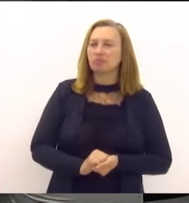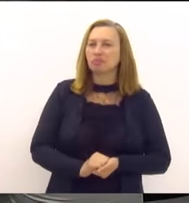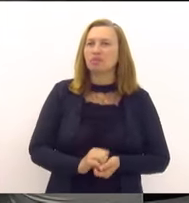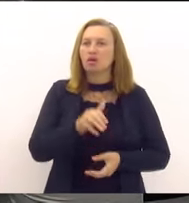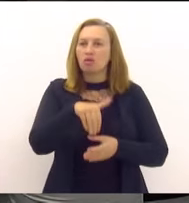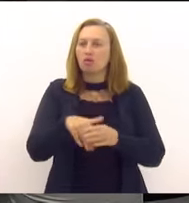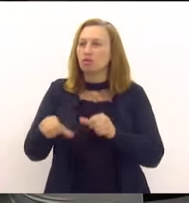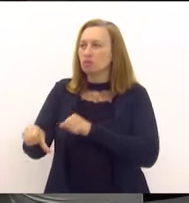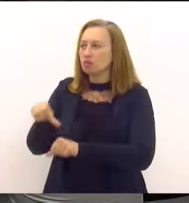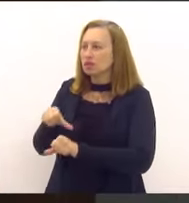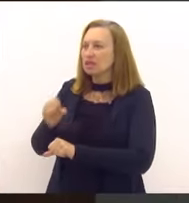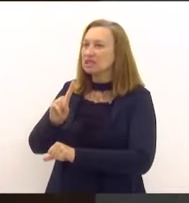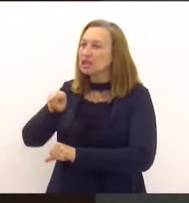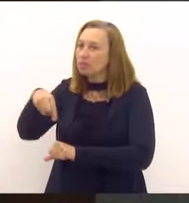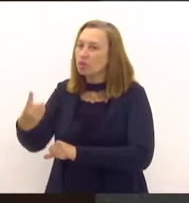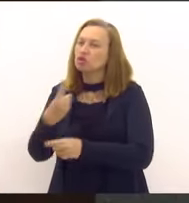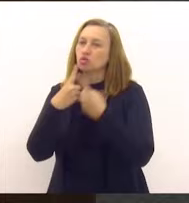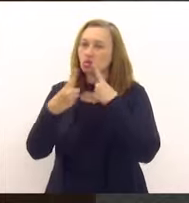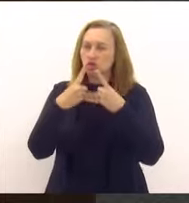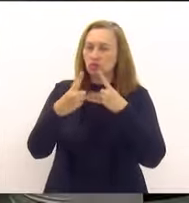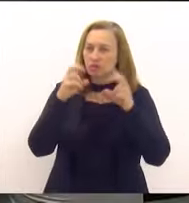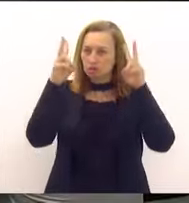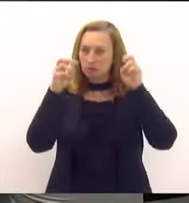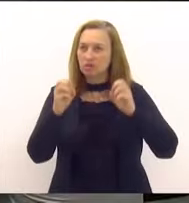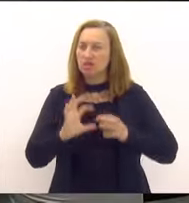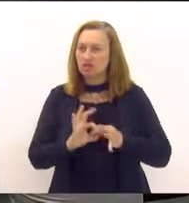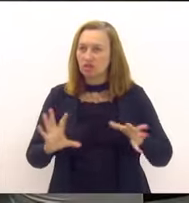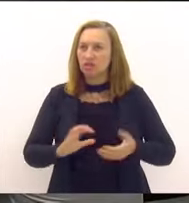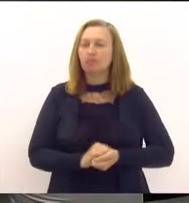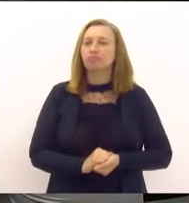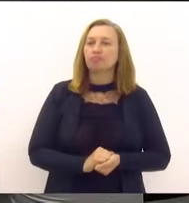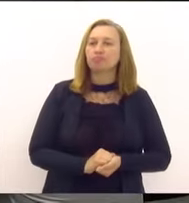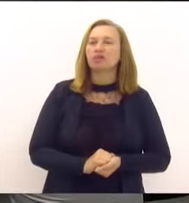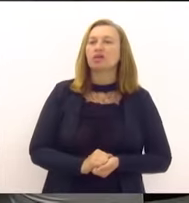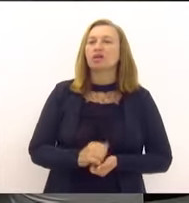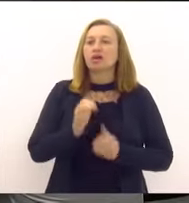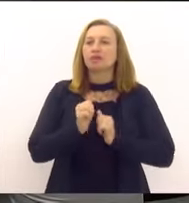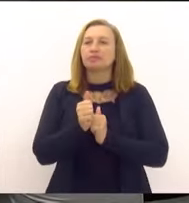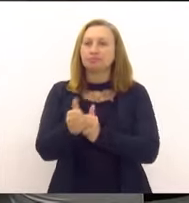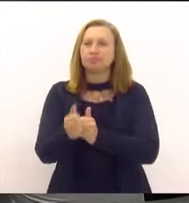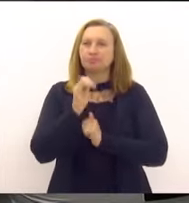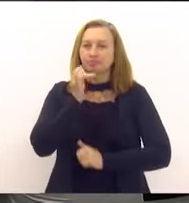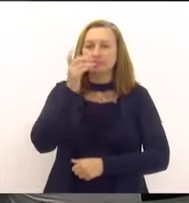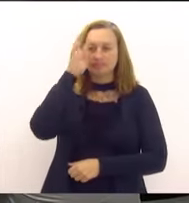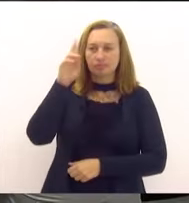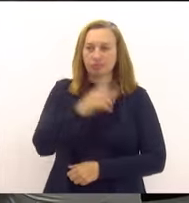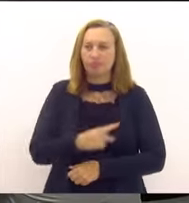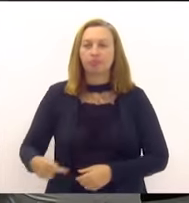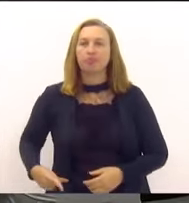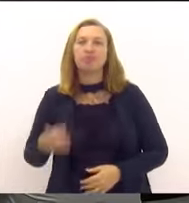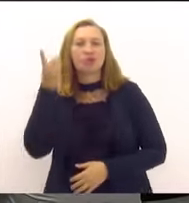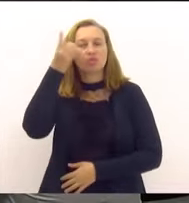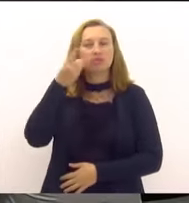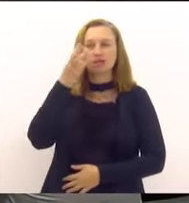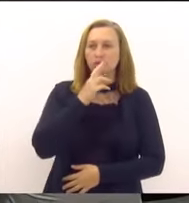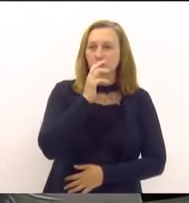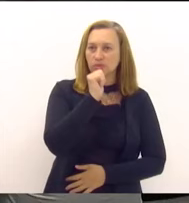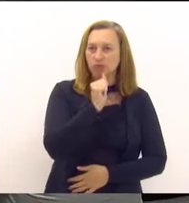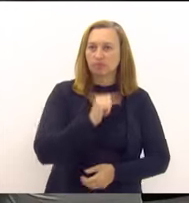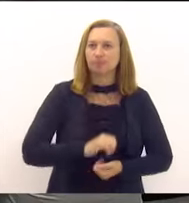se o senhor me permitir depois discutir a matéria. Perfeito, depois. Acompanho o relator, presidente. Muito obrigado. Deputado Rodrigo